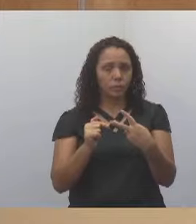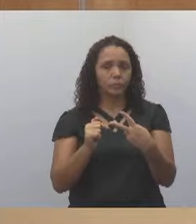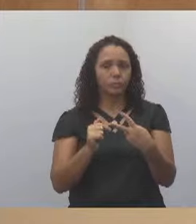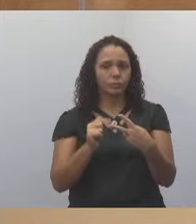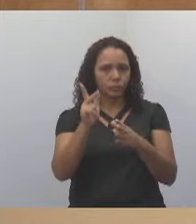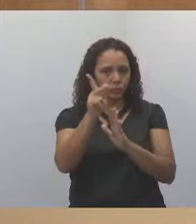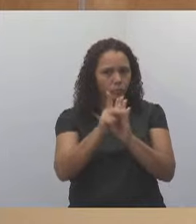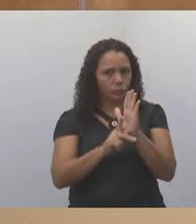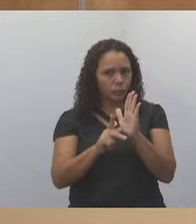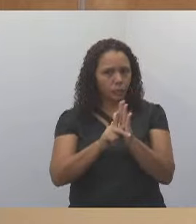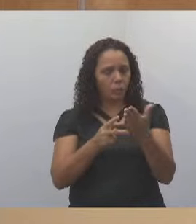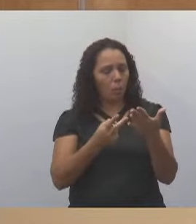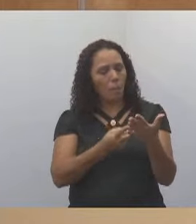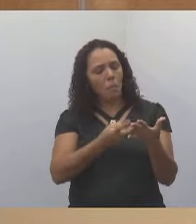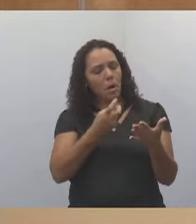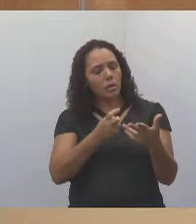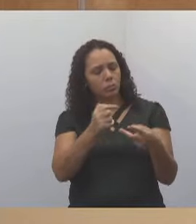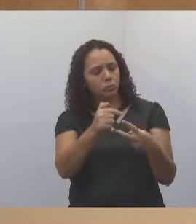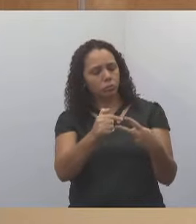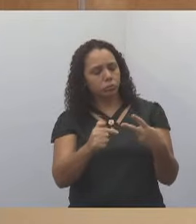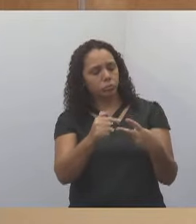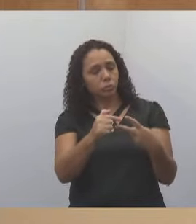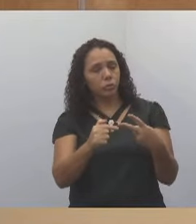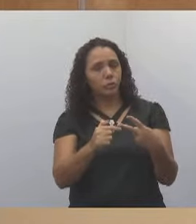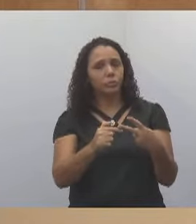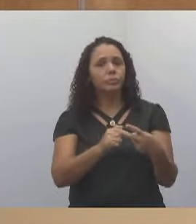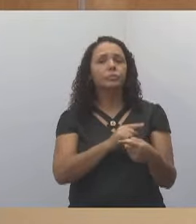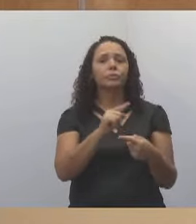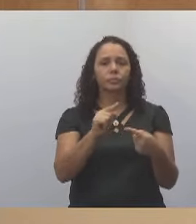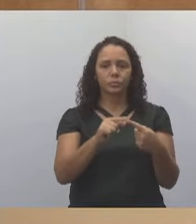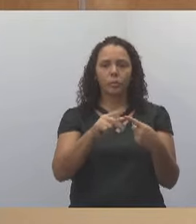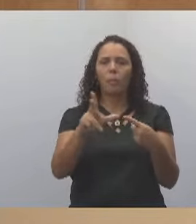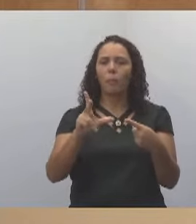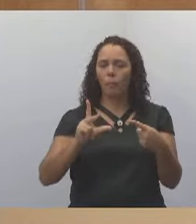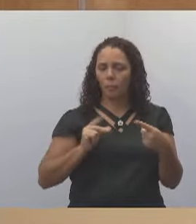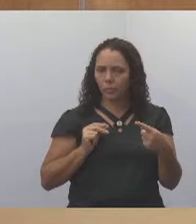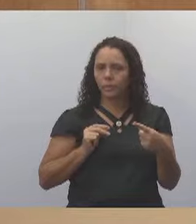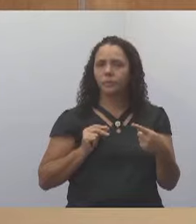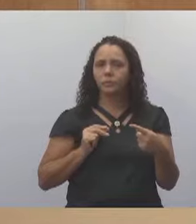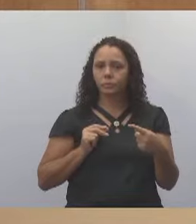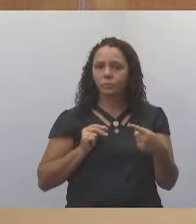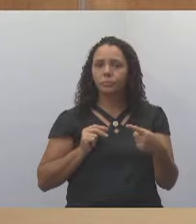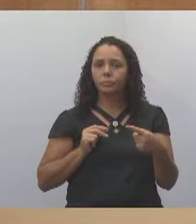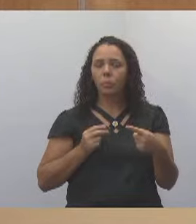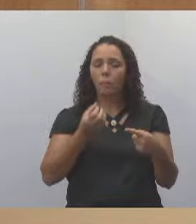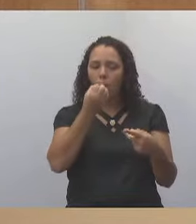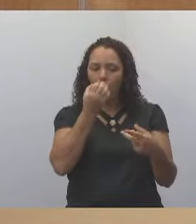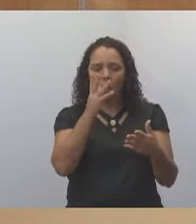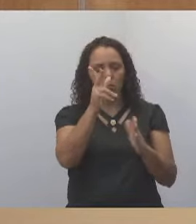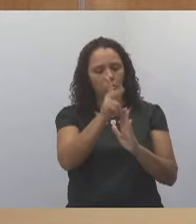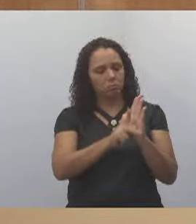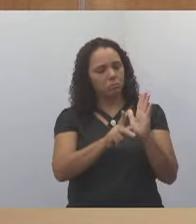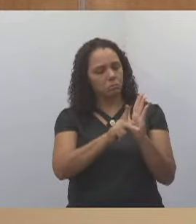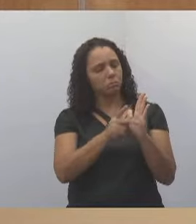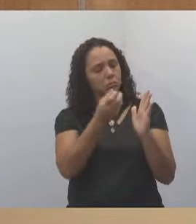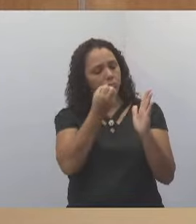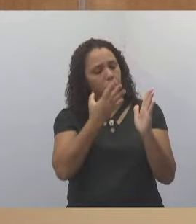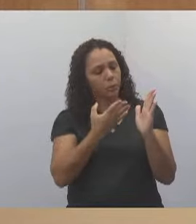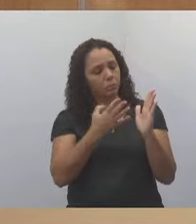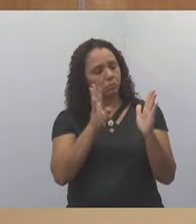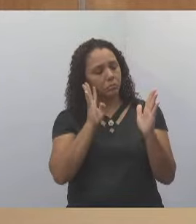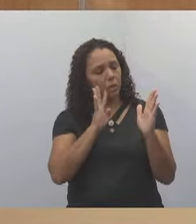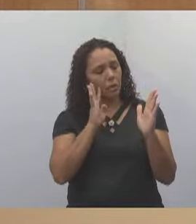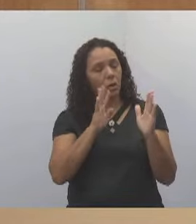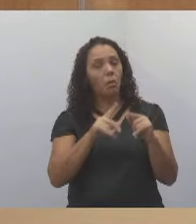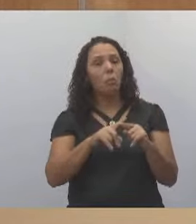que o projeto, por mérito, né, realmente é muito bacana, né? Tá? Mas a questão